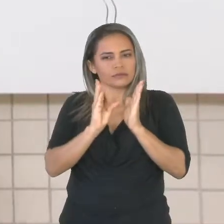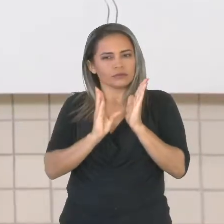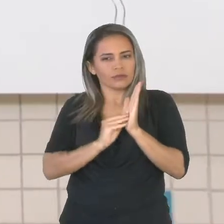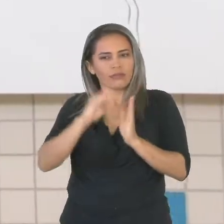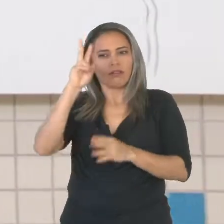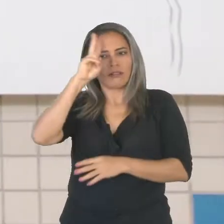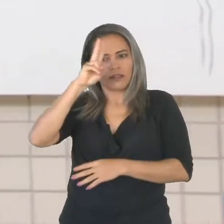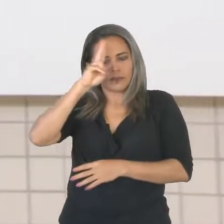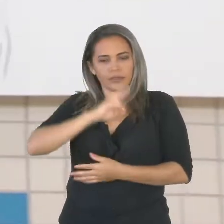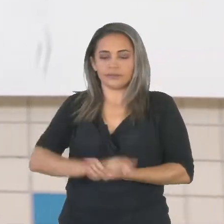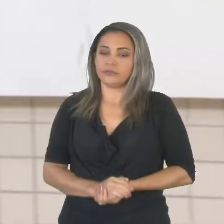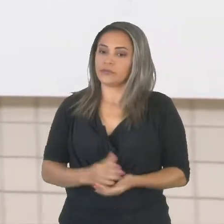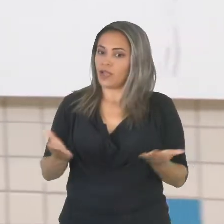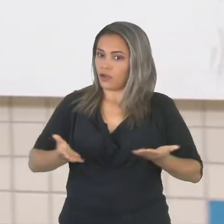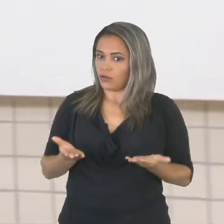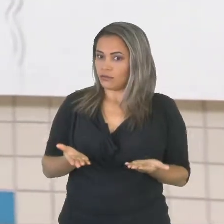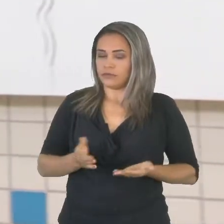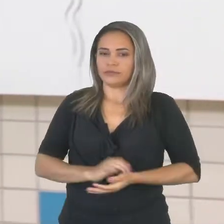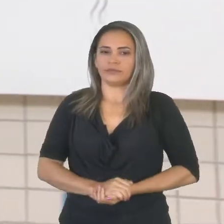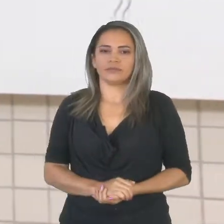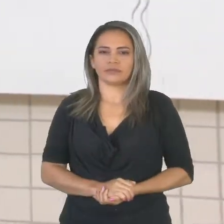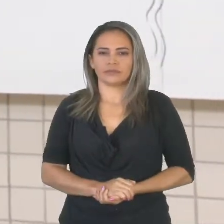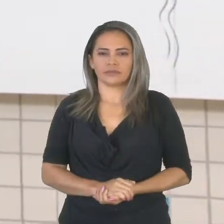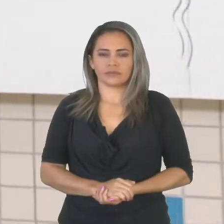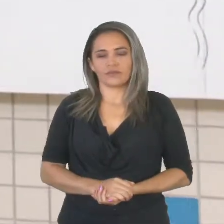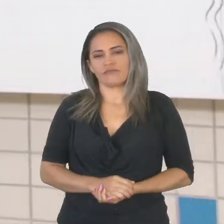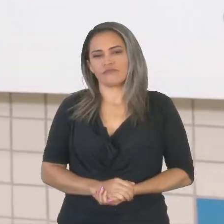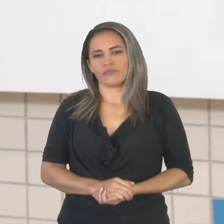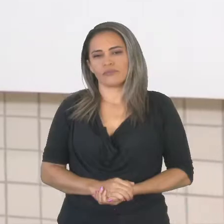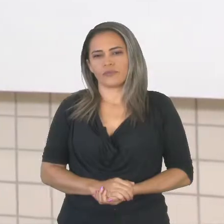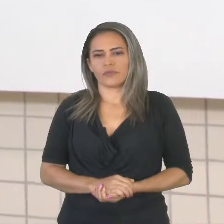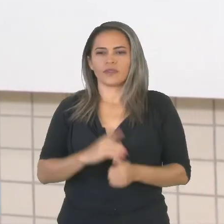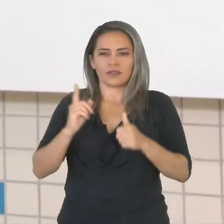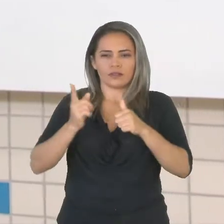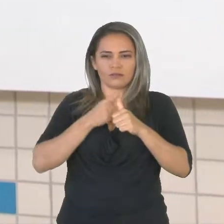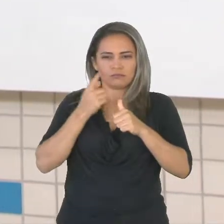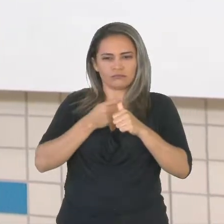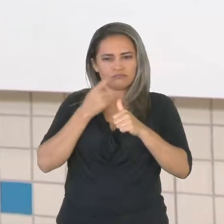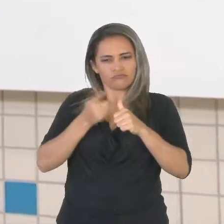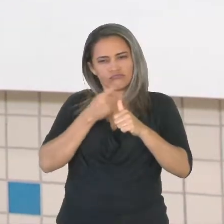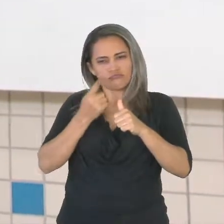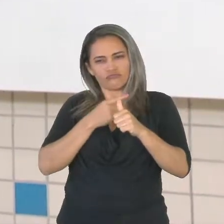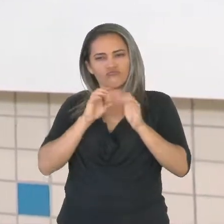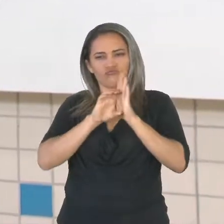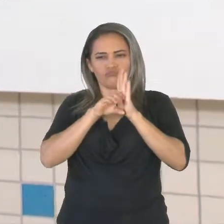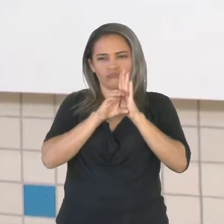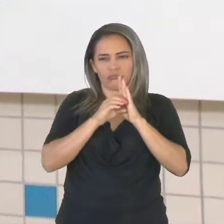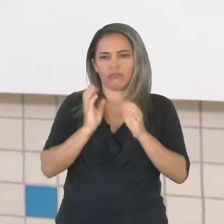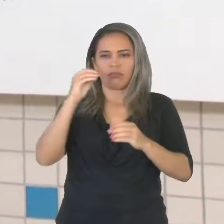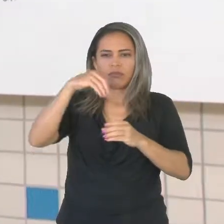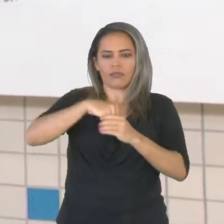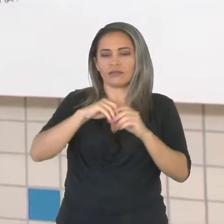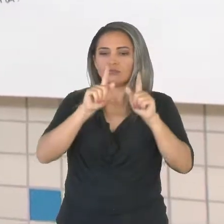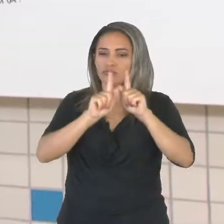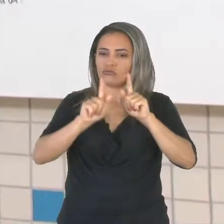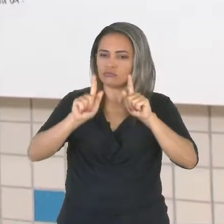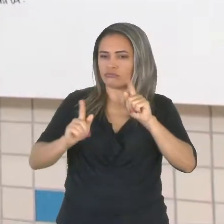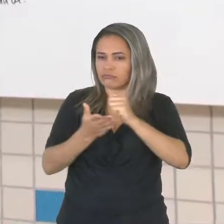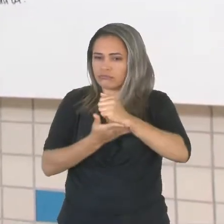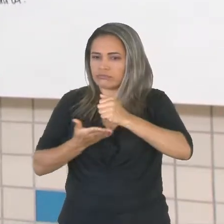isso agora? Bom, primeiro conceito importante dentro de estatística básica seria o conceito